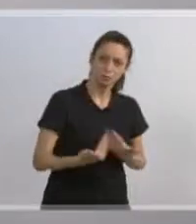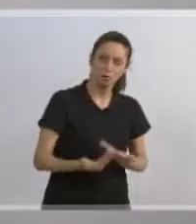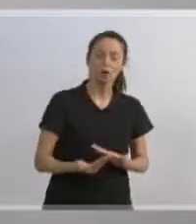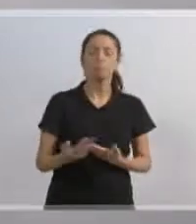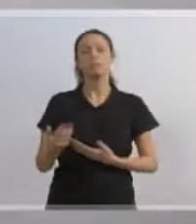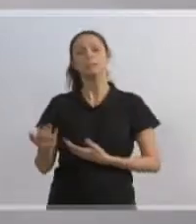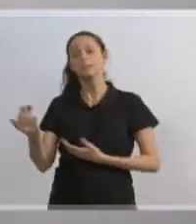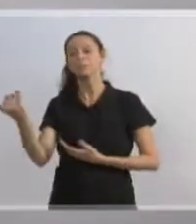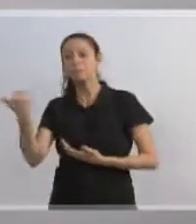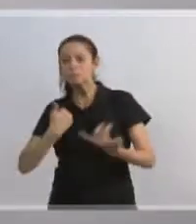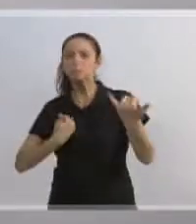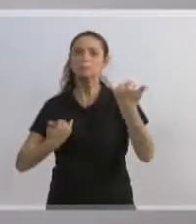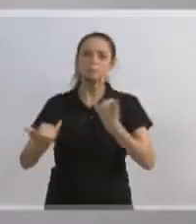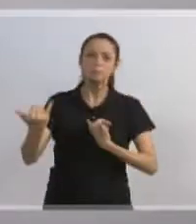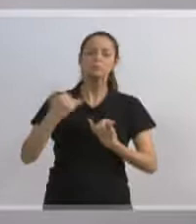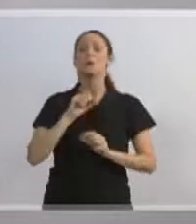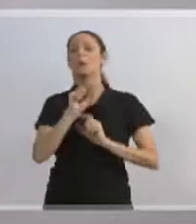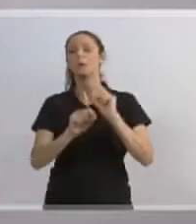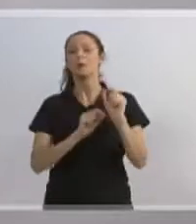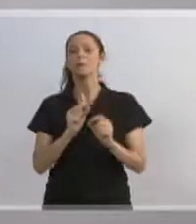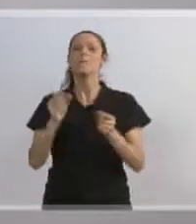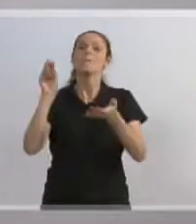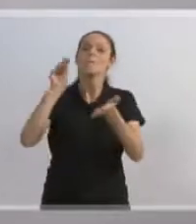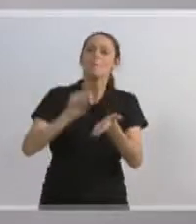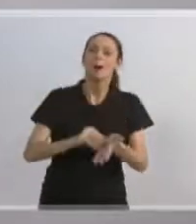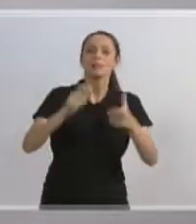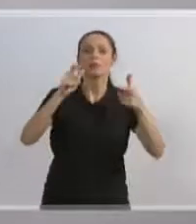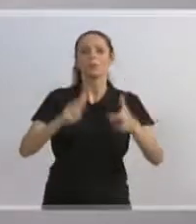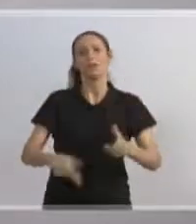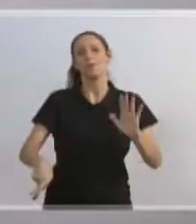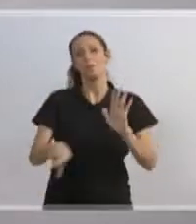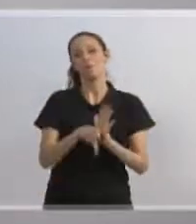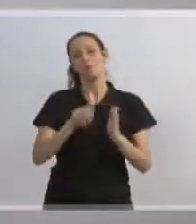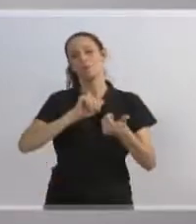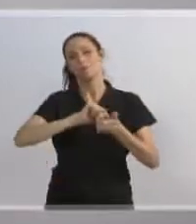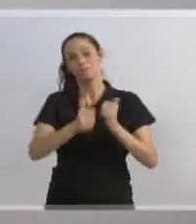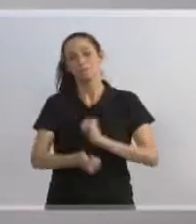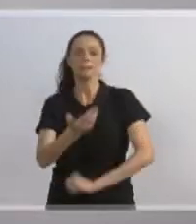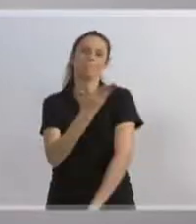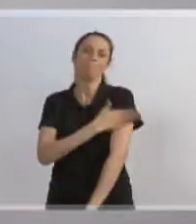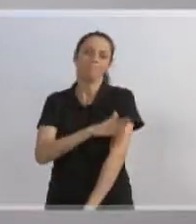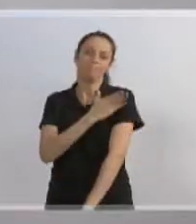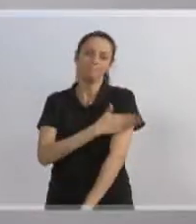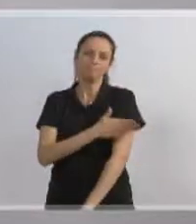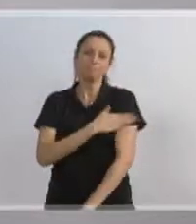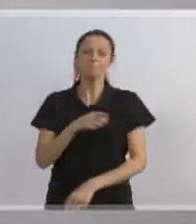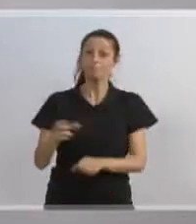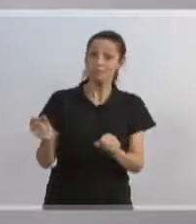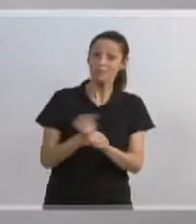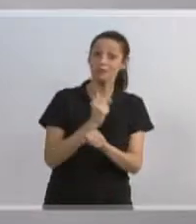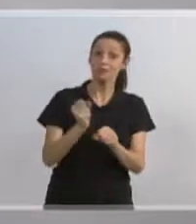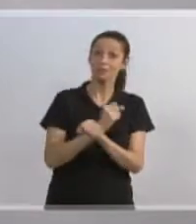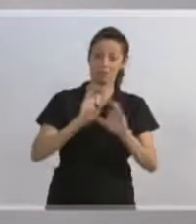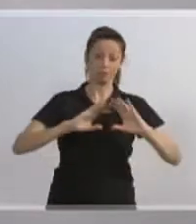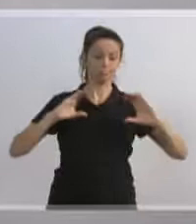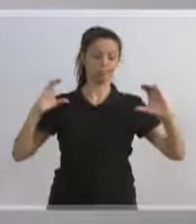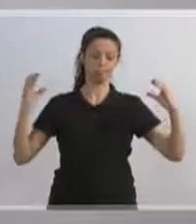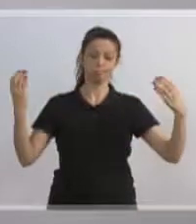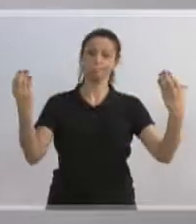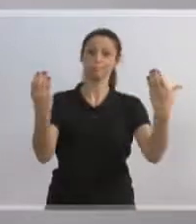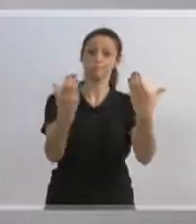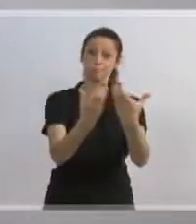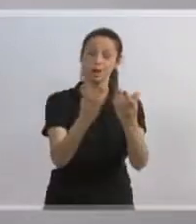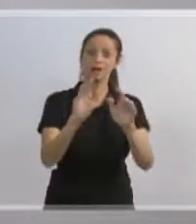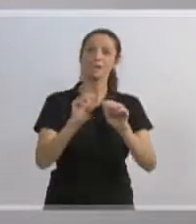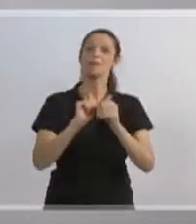para que eles possam treinar, fazer os seus treinamentos. Esse complexo esportivo, esse estádio municipal que vai ser um complexo